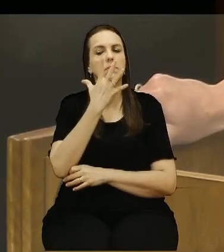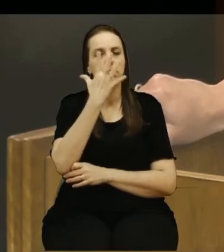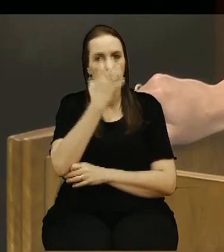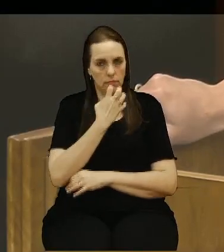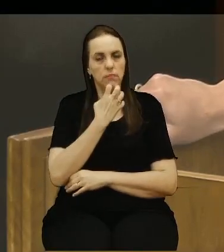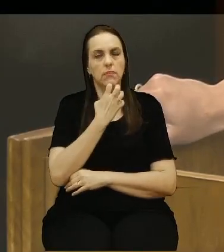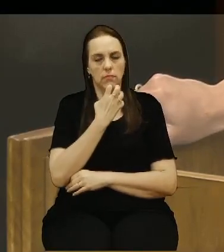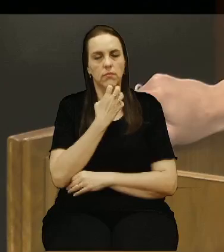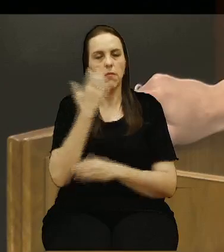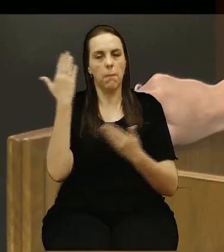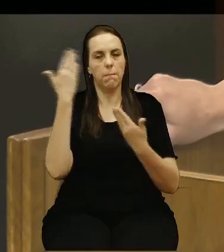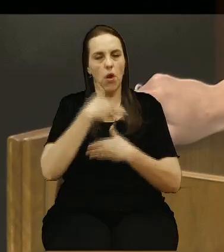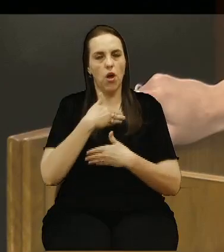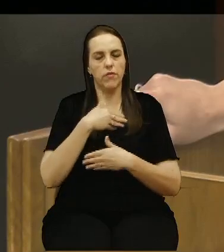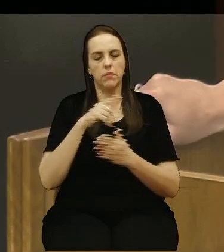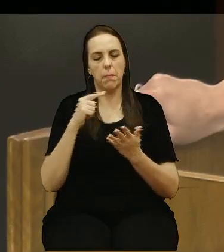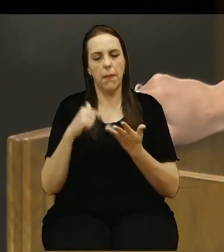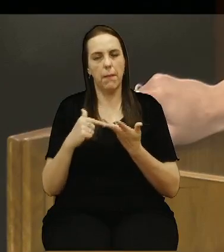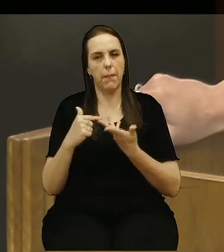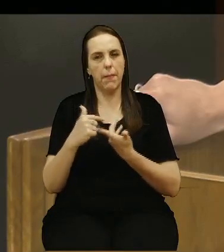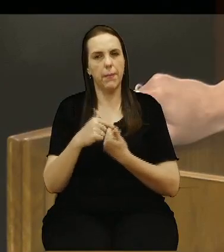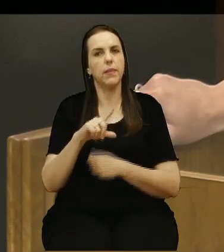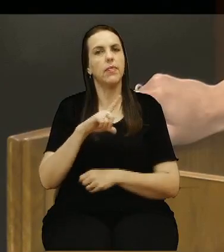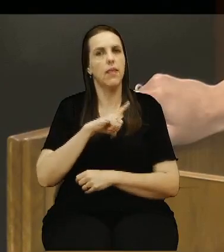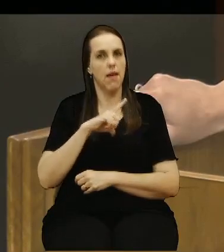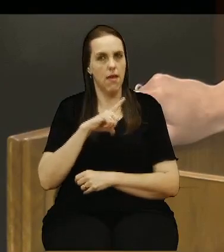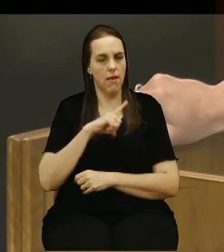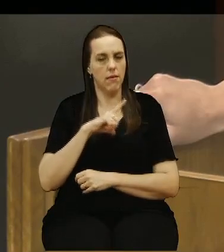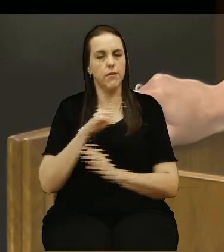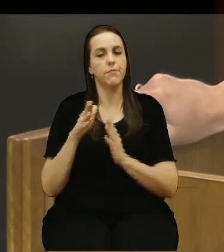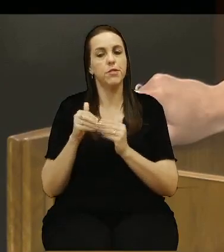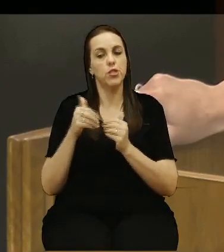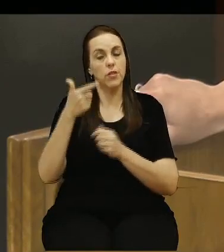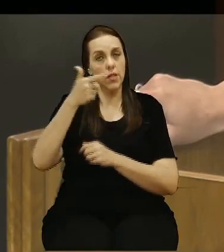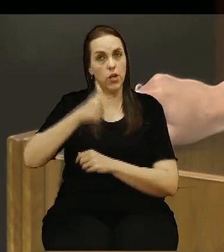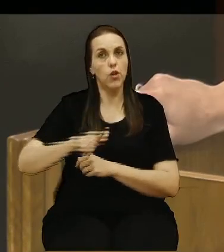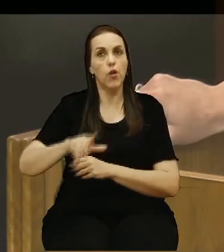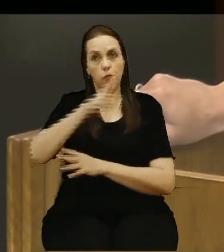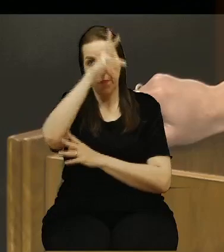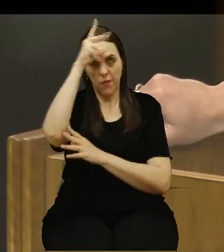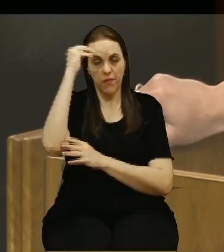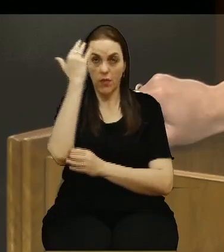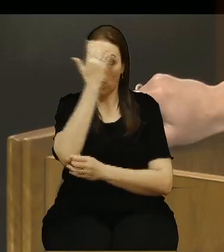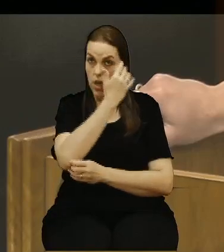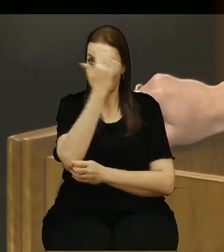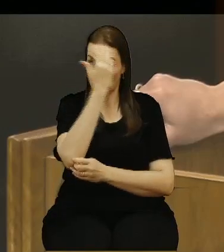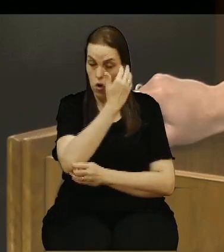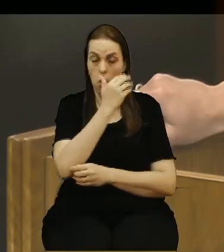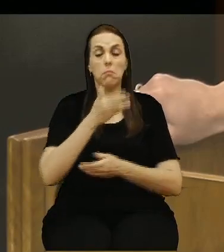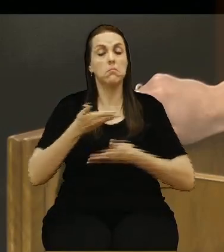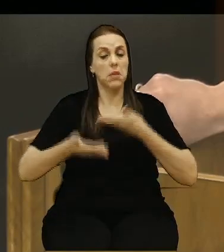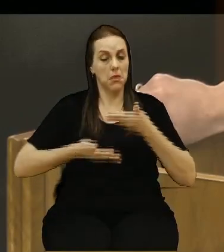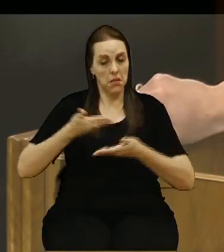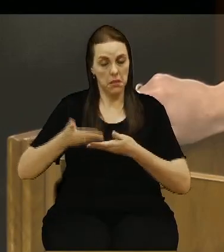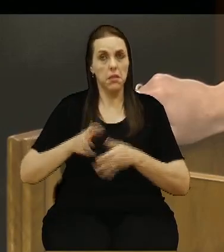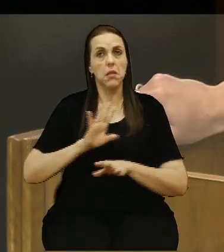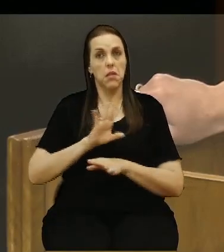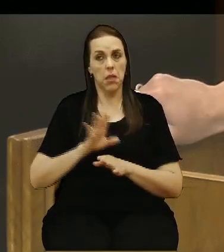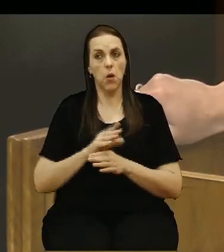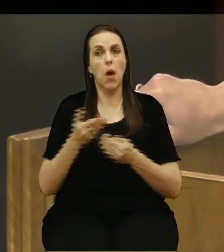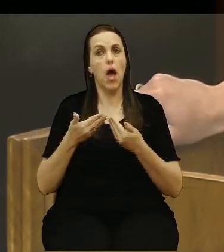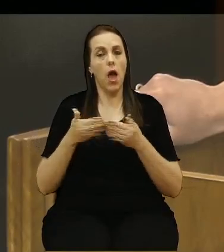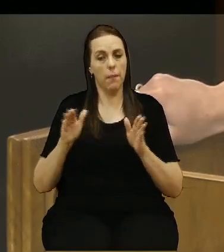provas que existem, eu peço mais uma vez ao prefeito Adiló, que me atendeu prontamente e abriu a